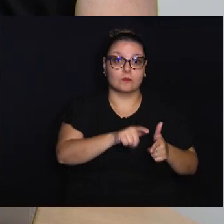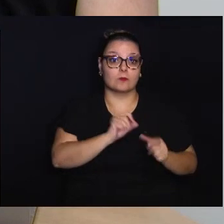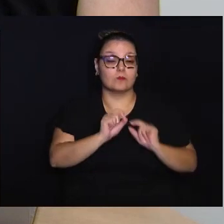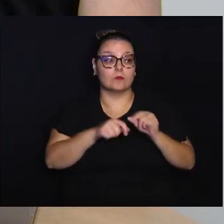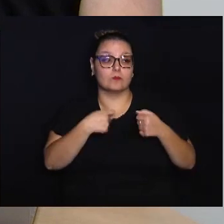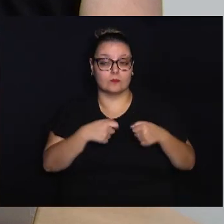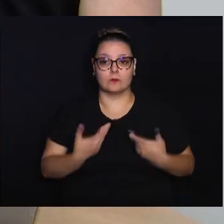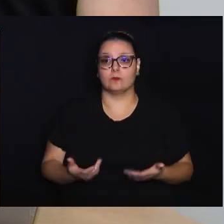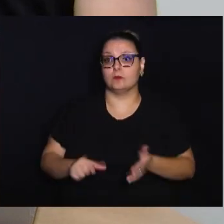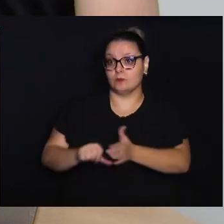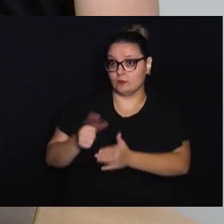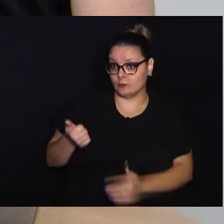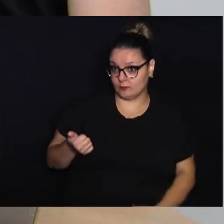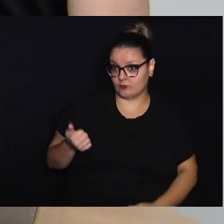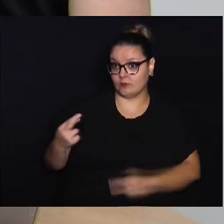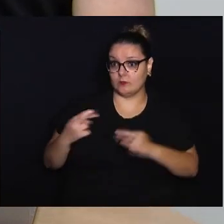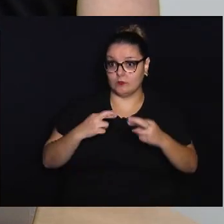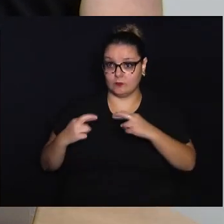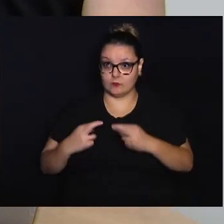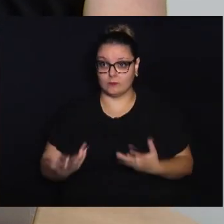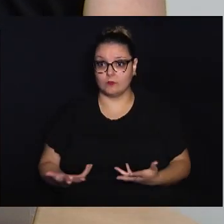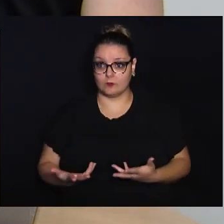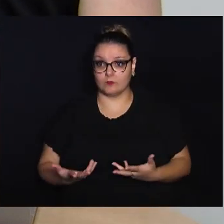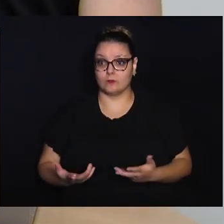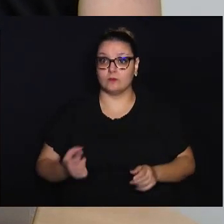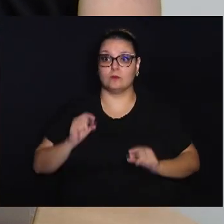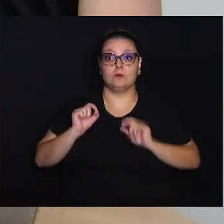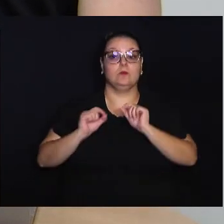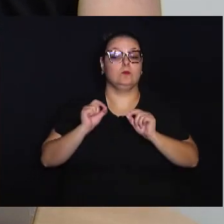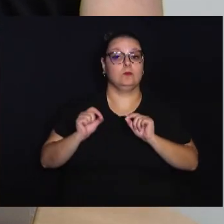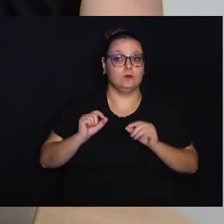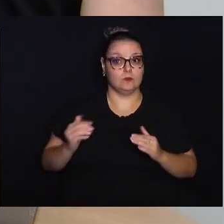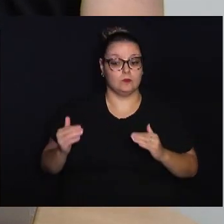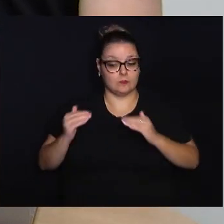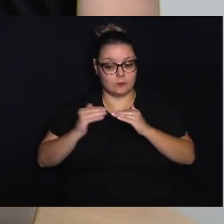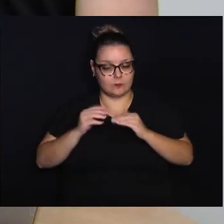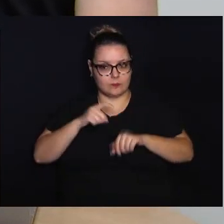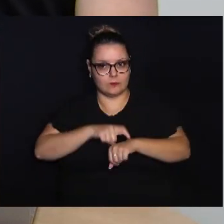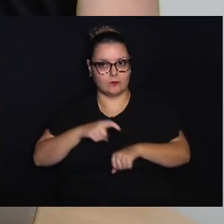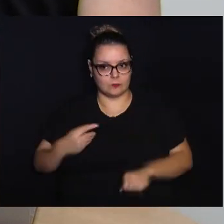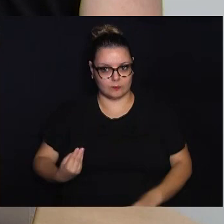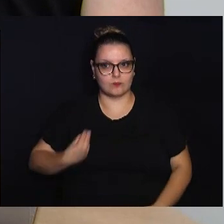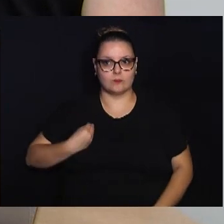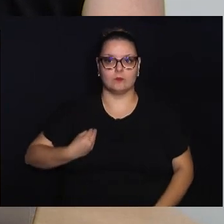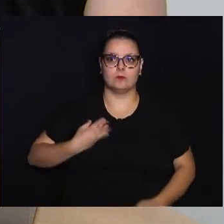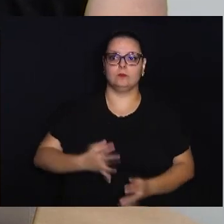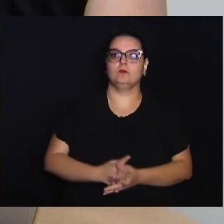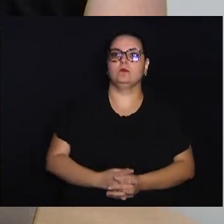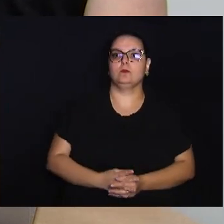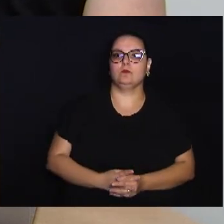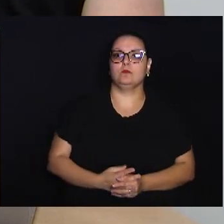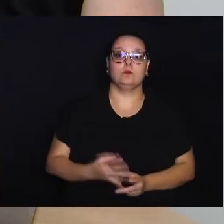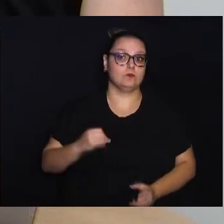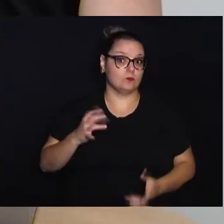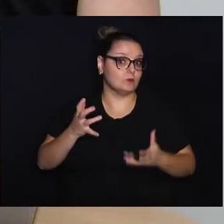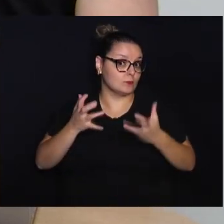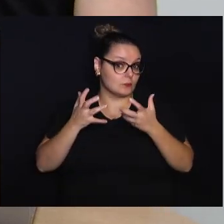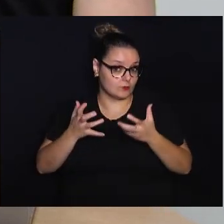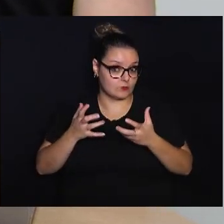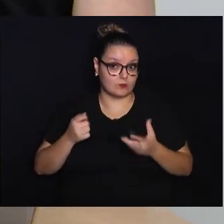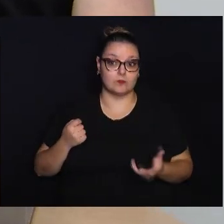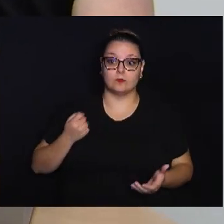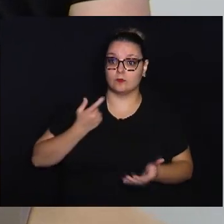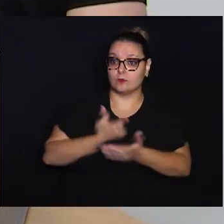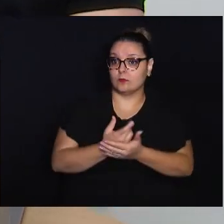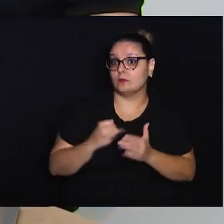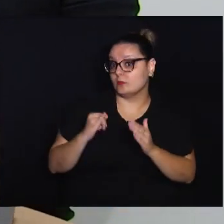imóvel? O que é necessário? O primeiro ponto é analisar o que está condizente com o seu momento de vida, né? Se você